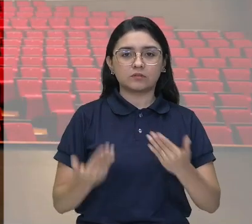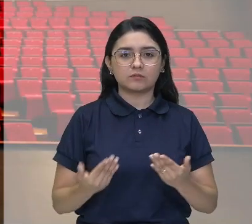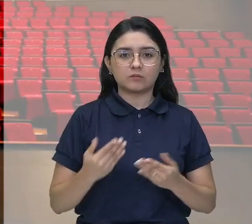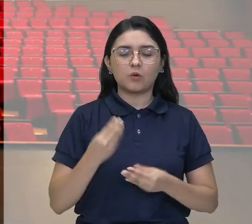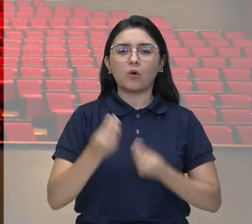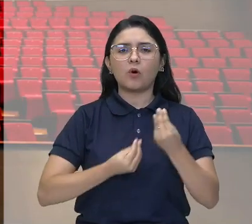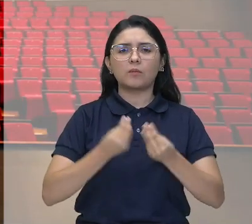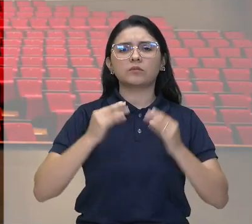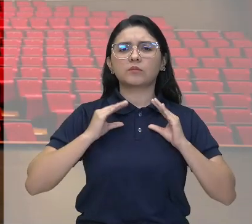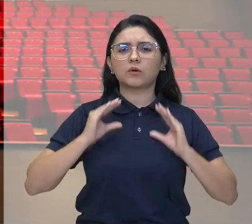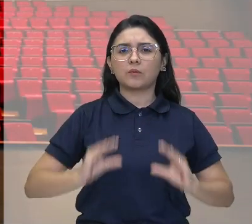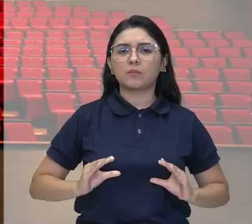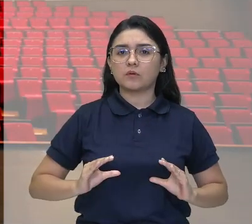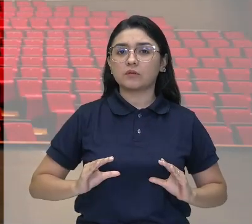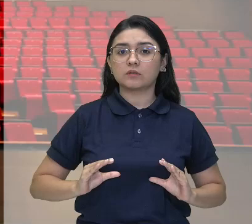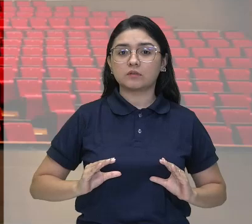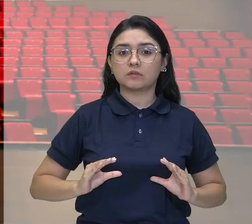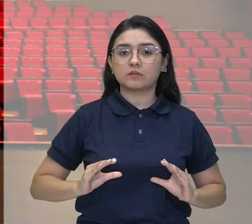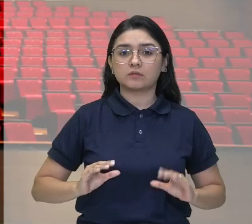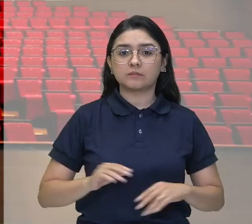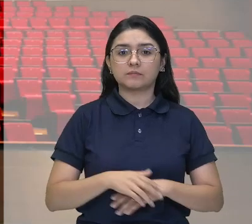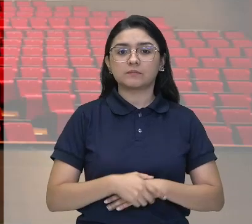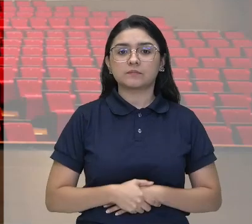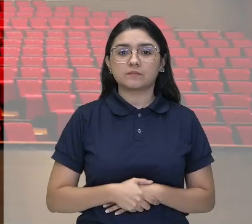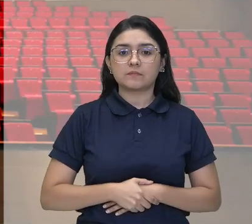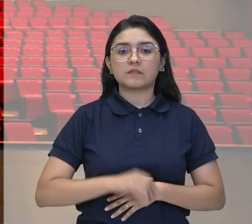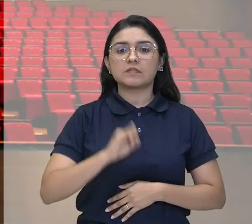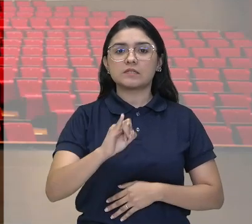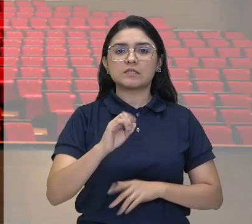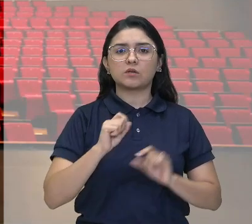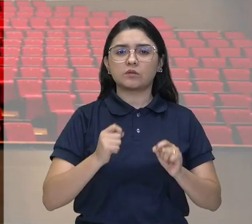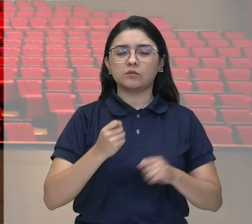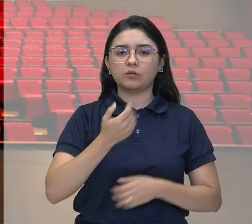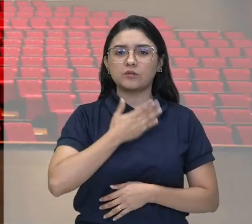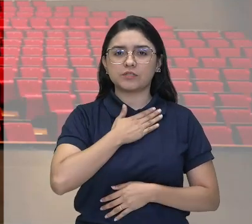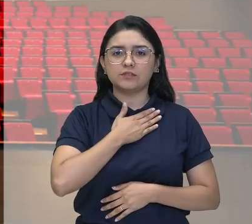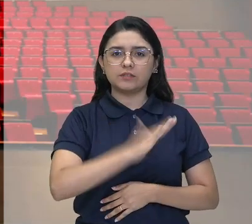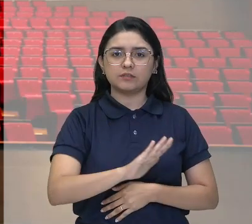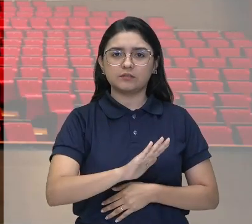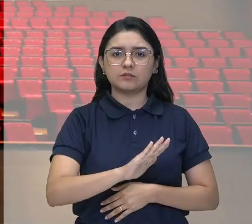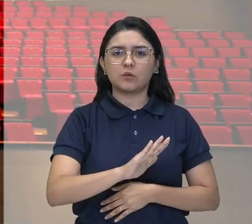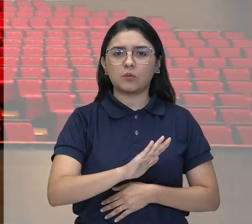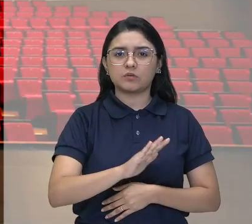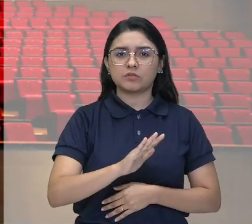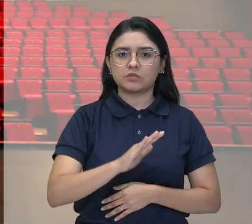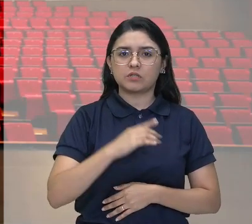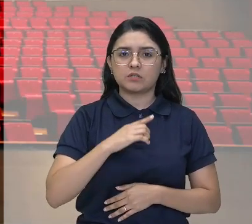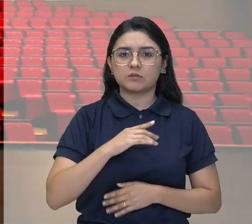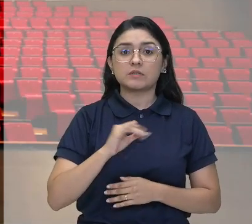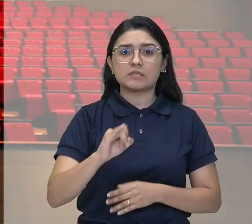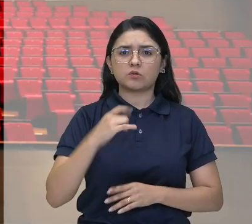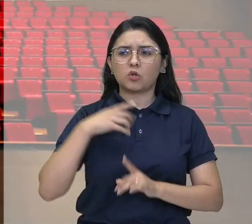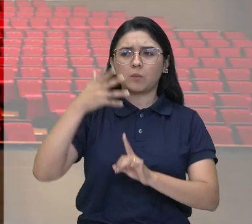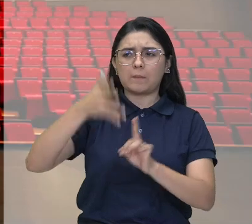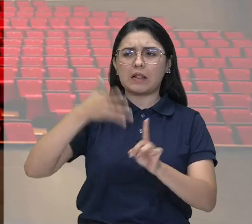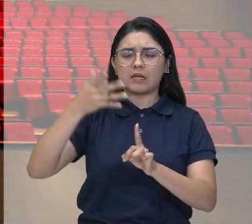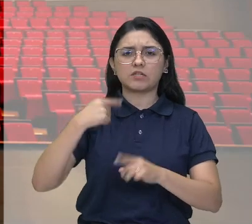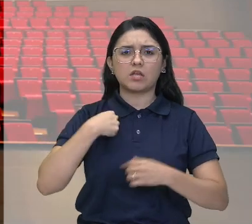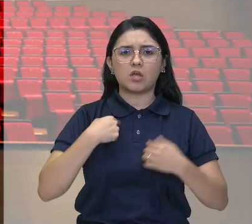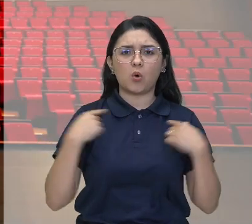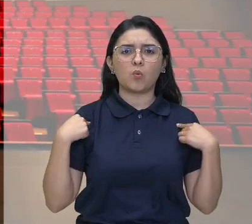portar? Se eu não estou gostando de alguma coisa, eu cruzo os braços. Se eu estou numa palestra e esse gesto que for